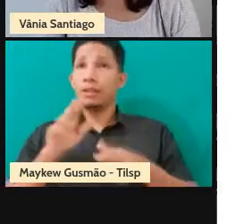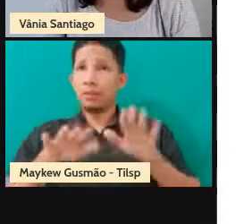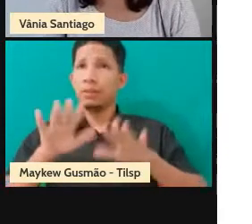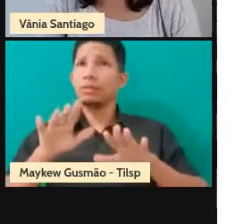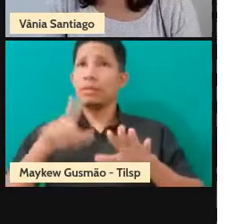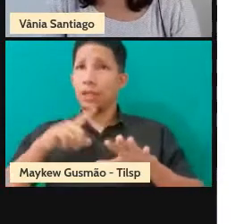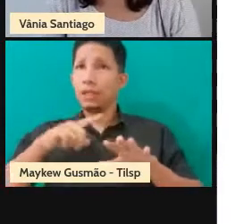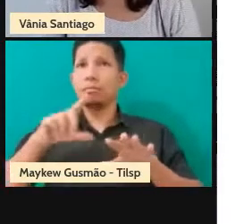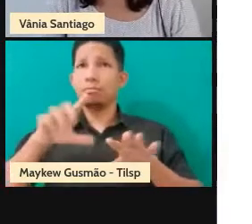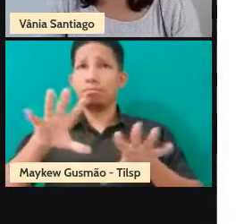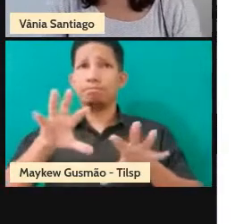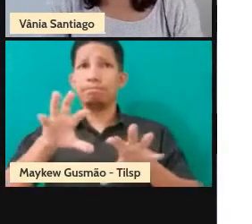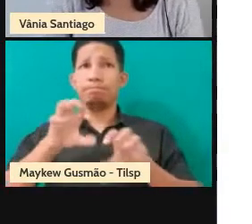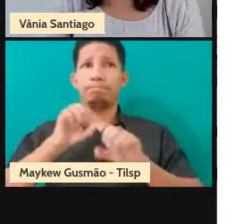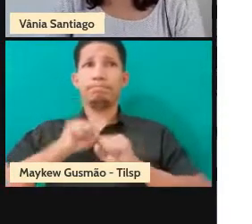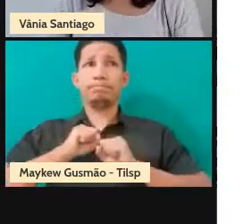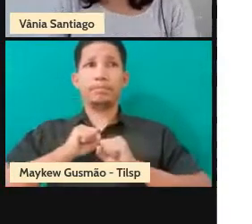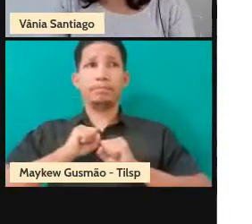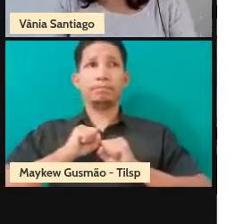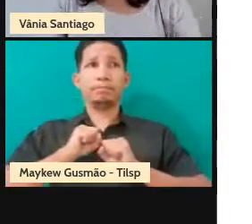que